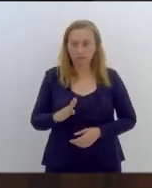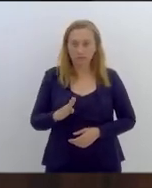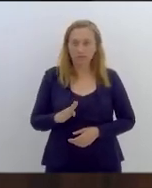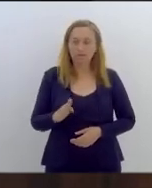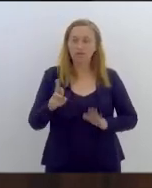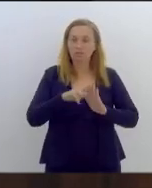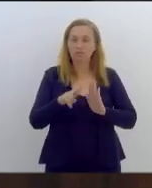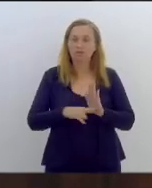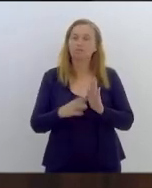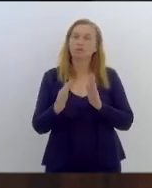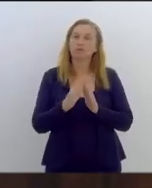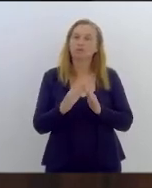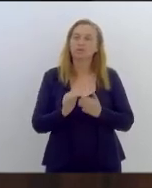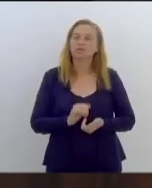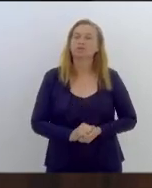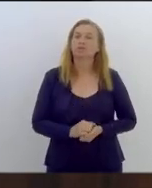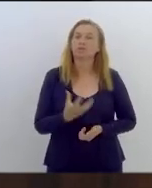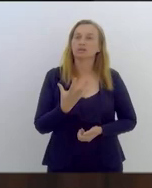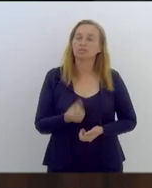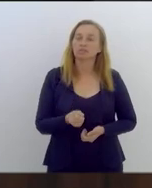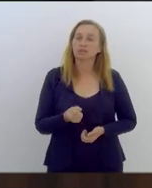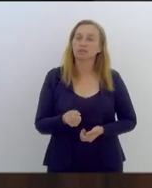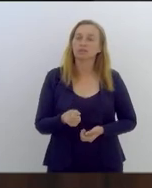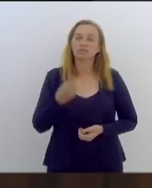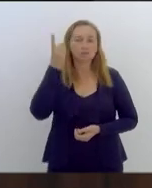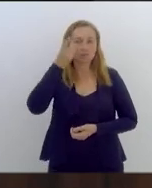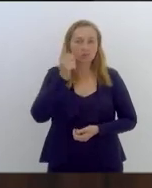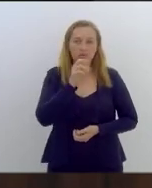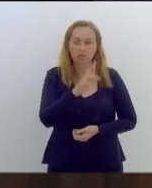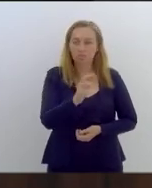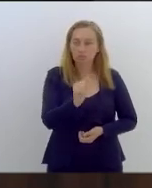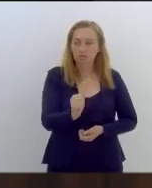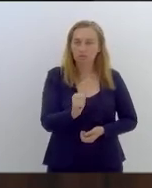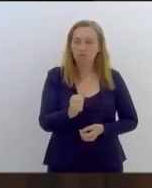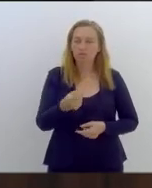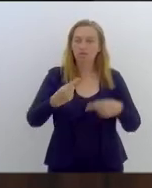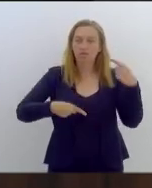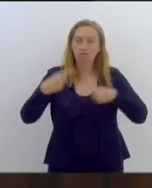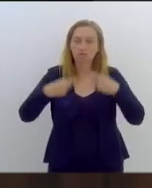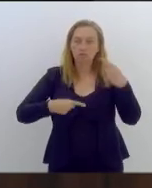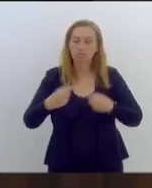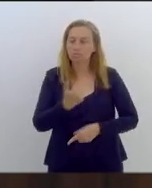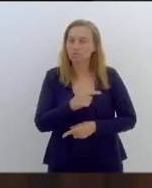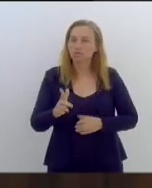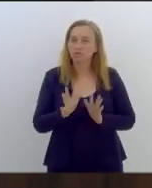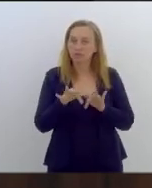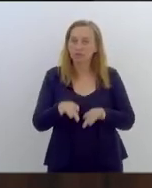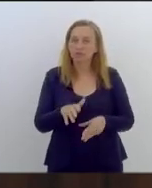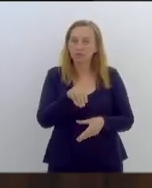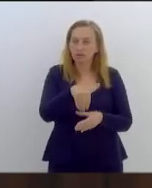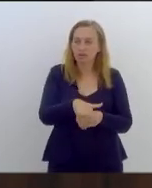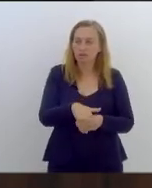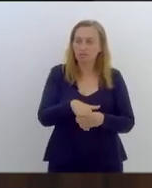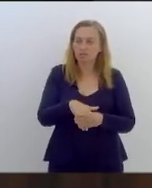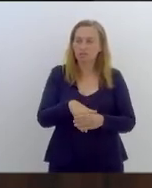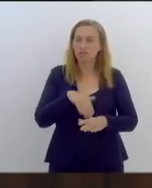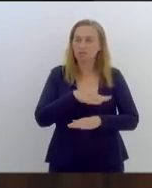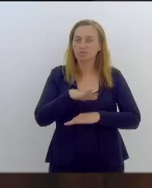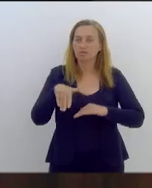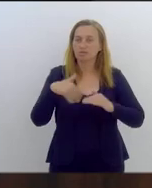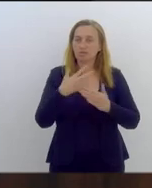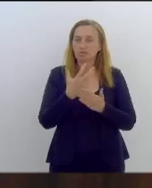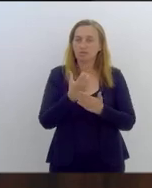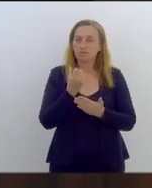Internas e Proporções Externas, favorável ao deputado Rodrigo Amorim. Em discussão, não havendo que queira discutir, encerrada a discussão,